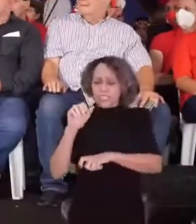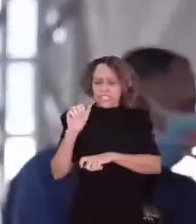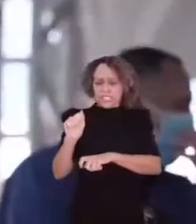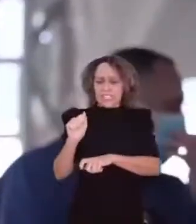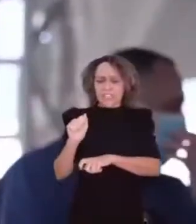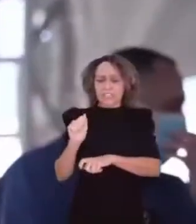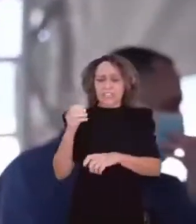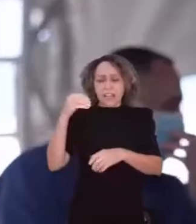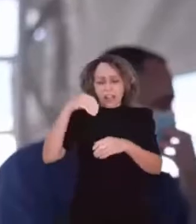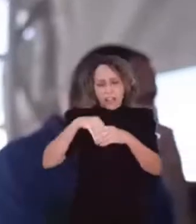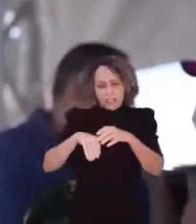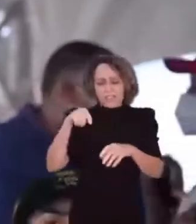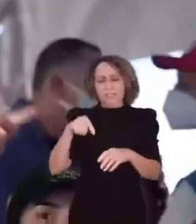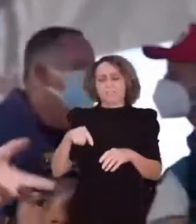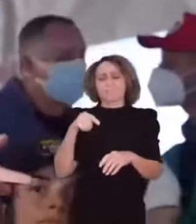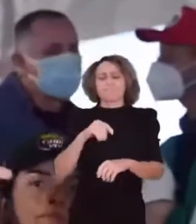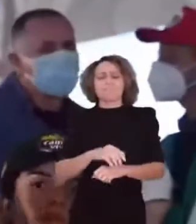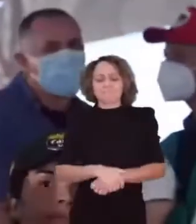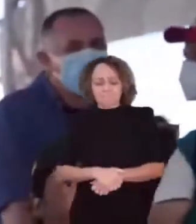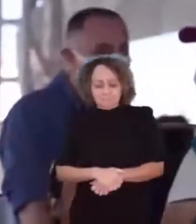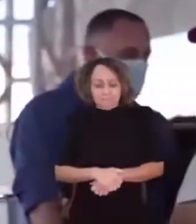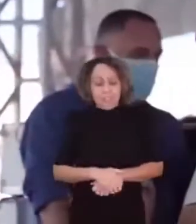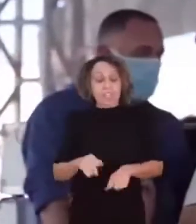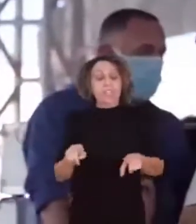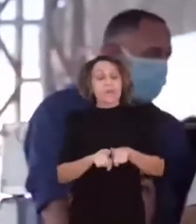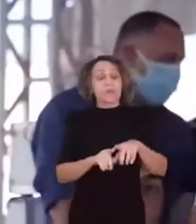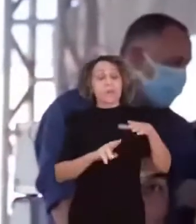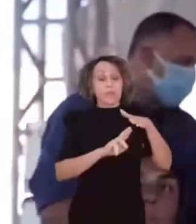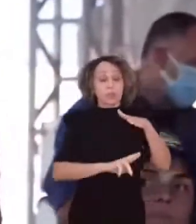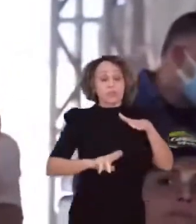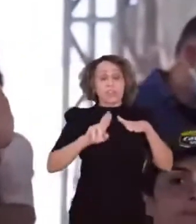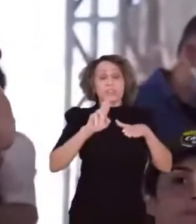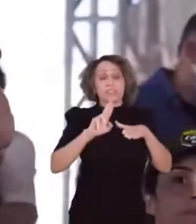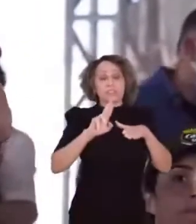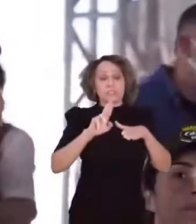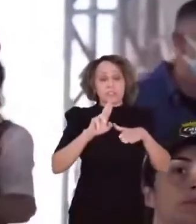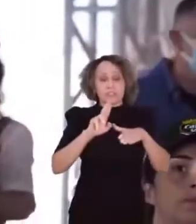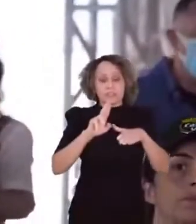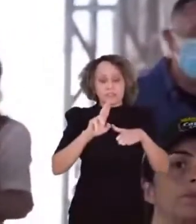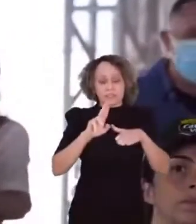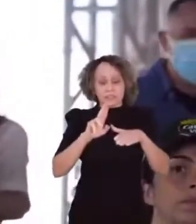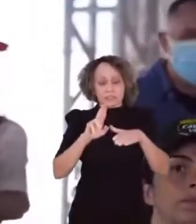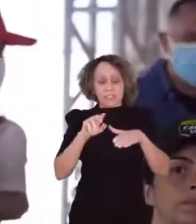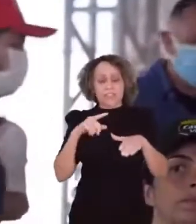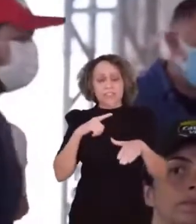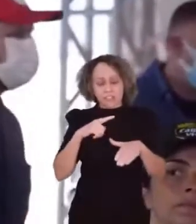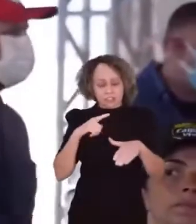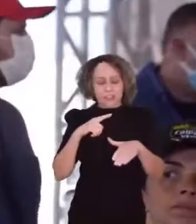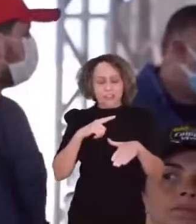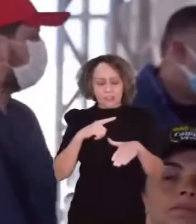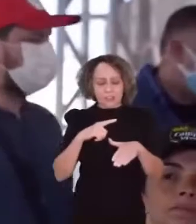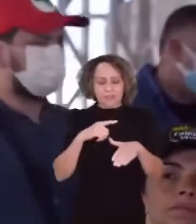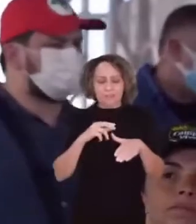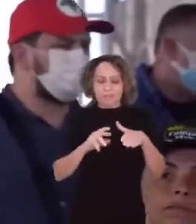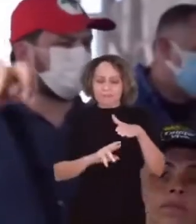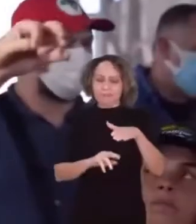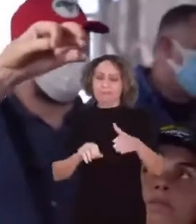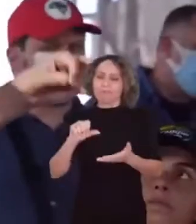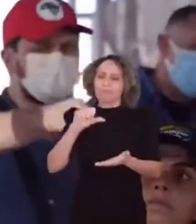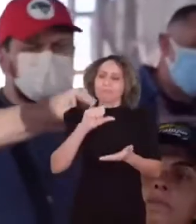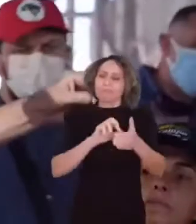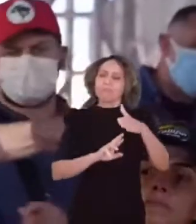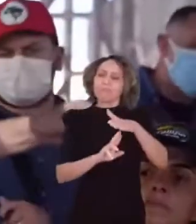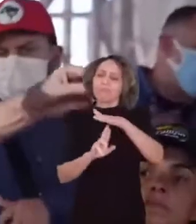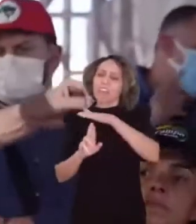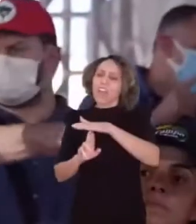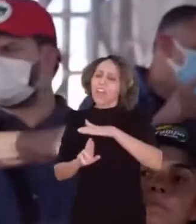reitor progressista, que permitiu legalizar o curso, e por lá passaram centenas de jovens camponeses para